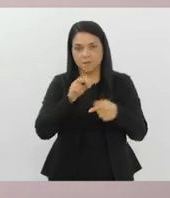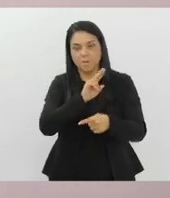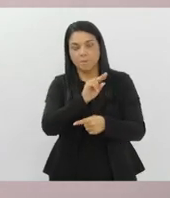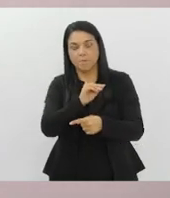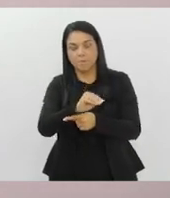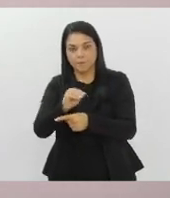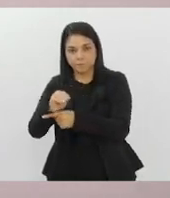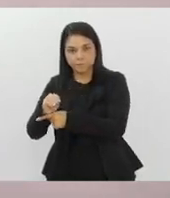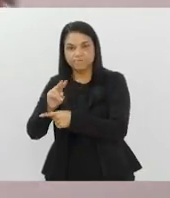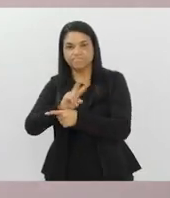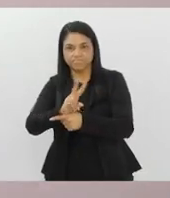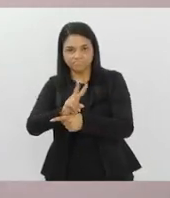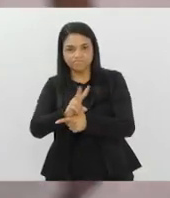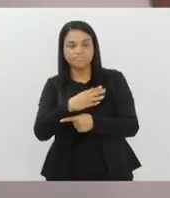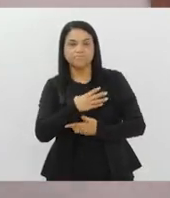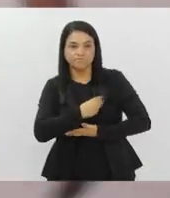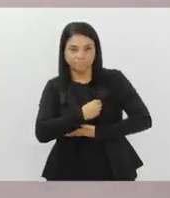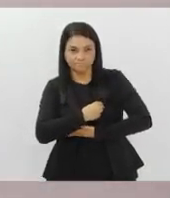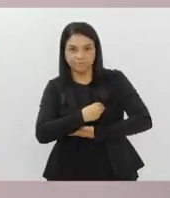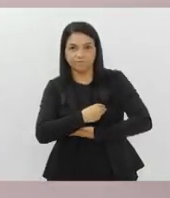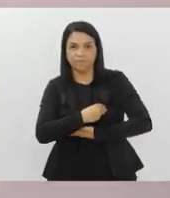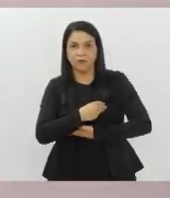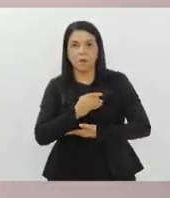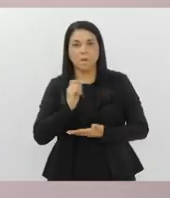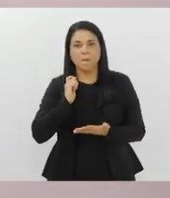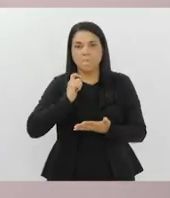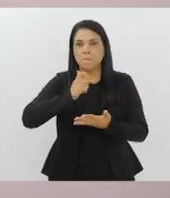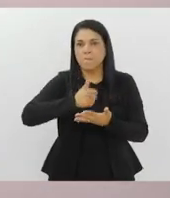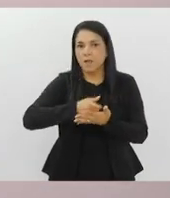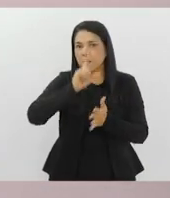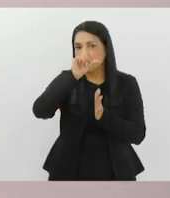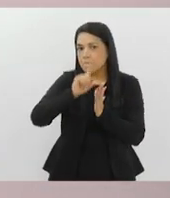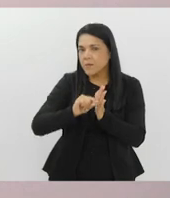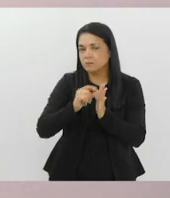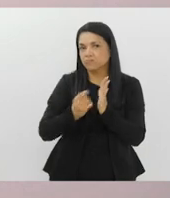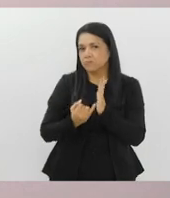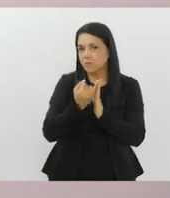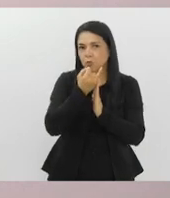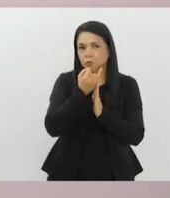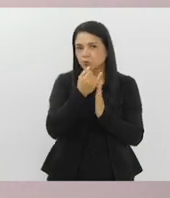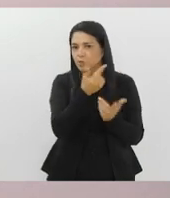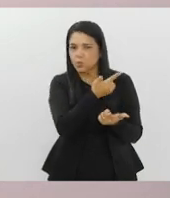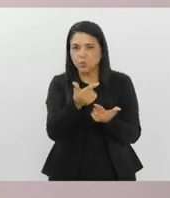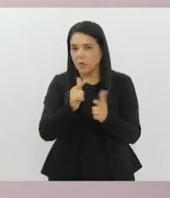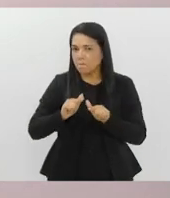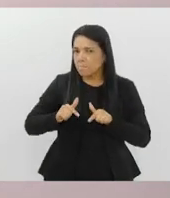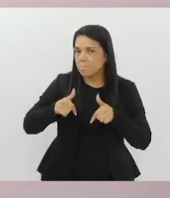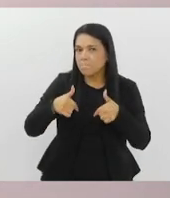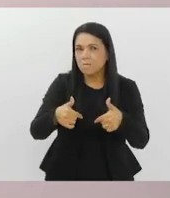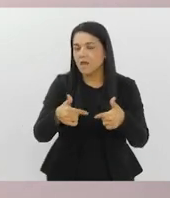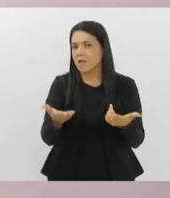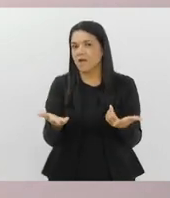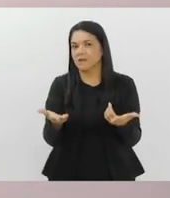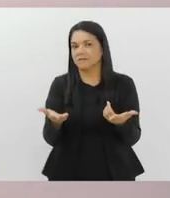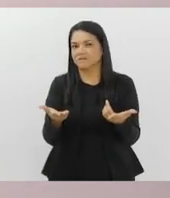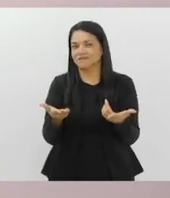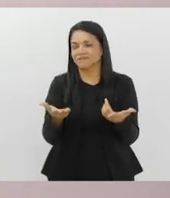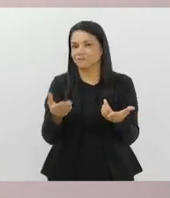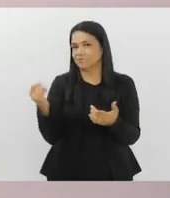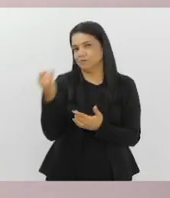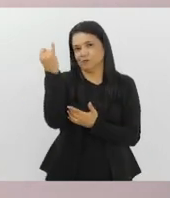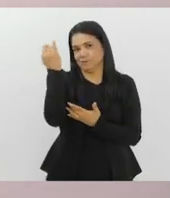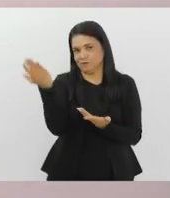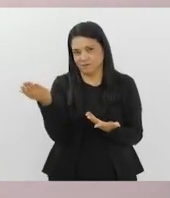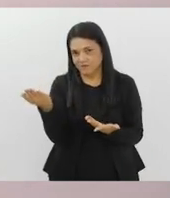à maternidade. Por que paga menos impostos e não tem práticas socialmente relevantes. As creches